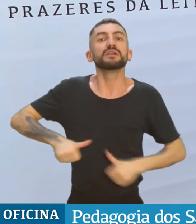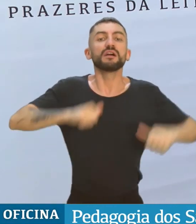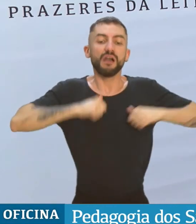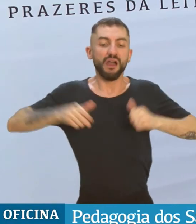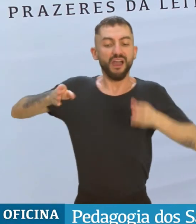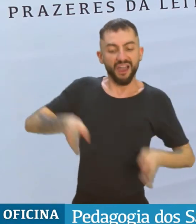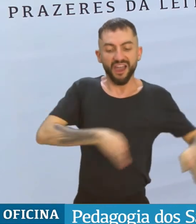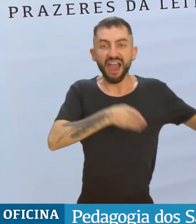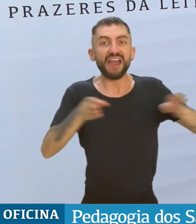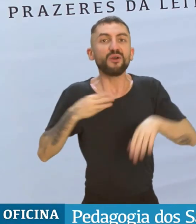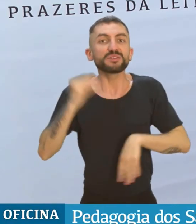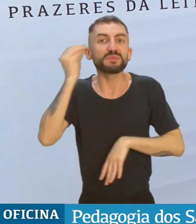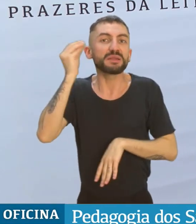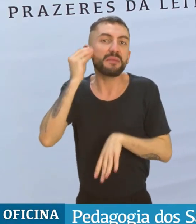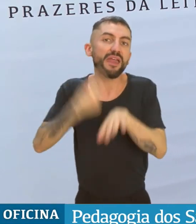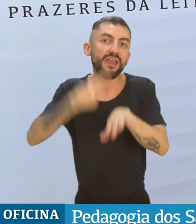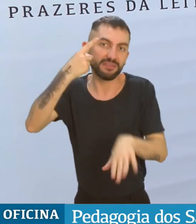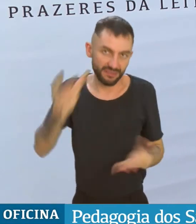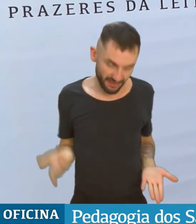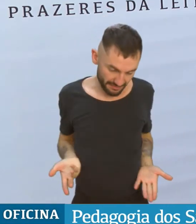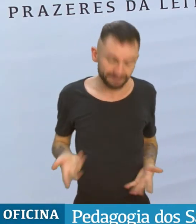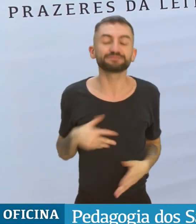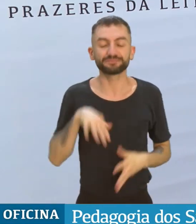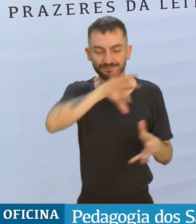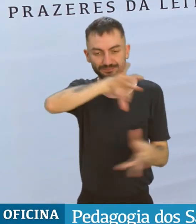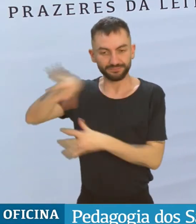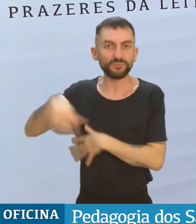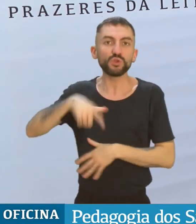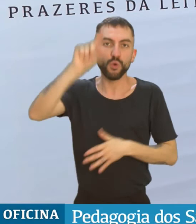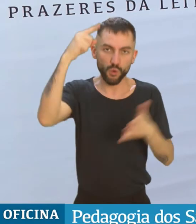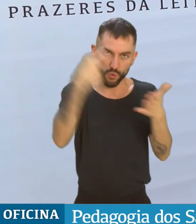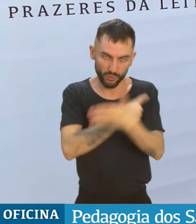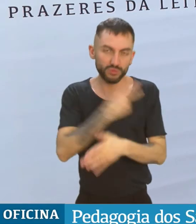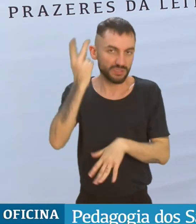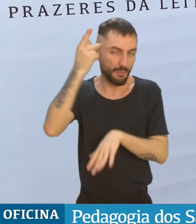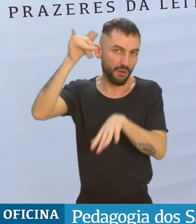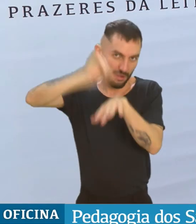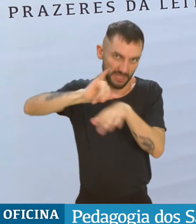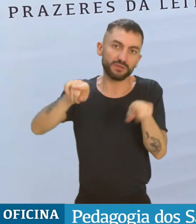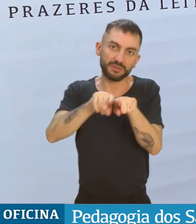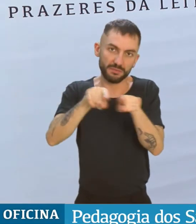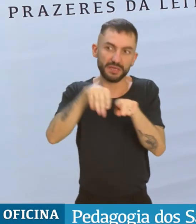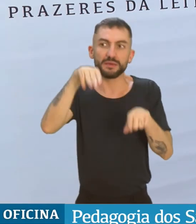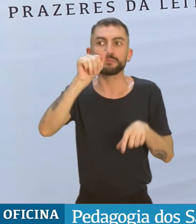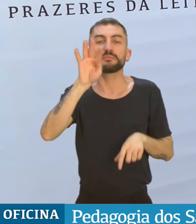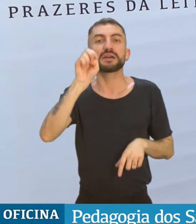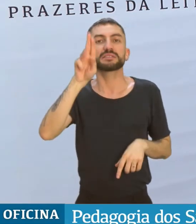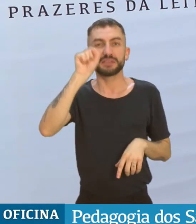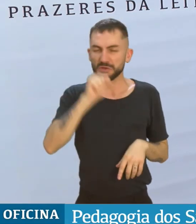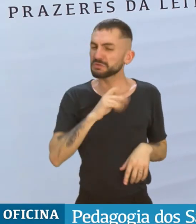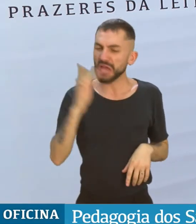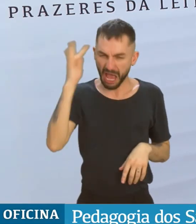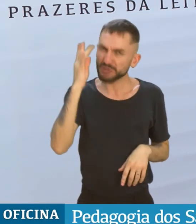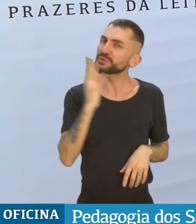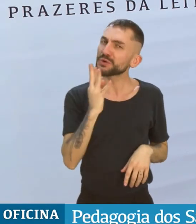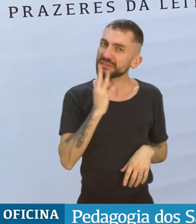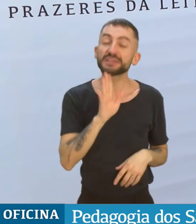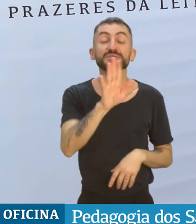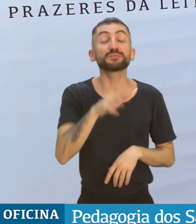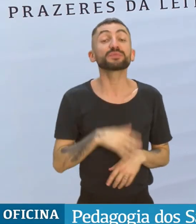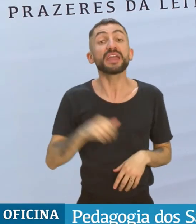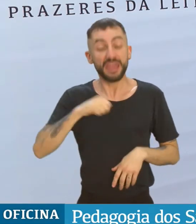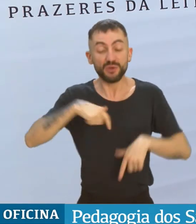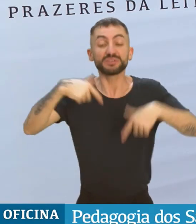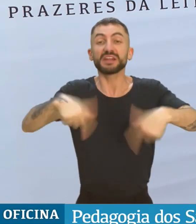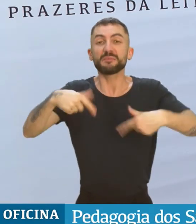descobrir. Matheus Puglieri, São Paulo, SP. Eu acho que eu conheço o Matheus. Trabalho na Biblioteca de